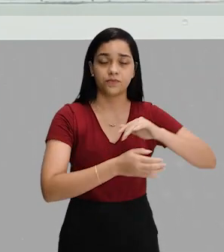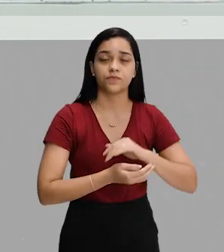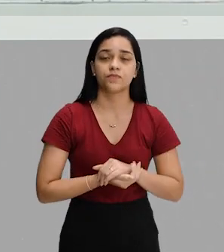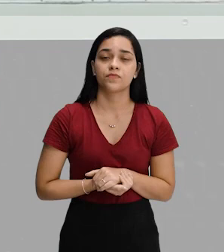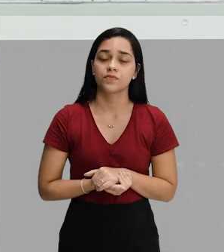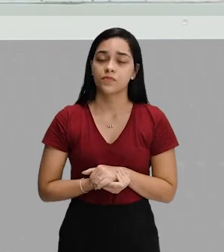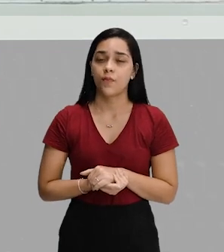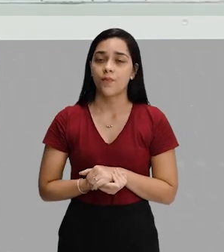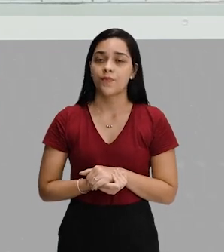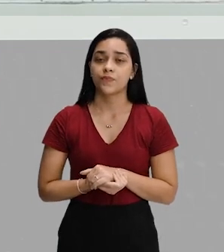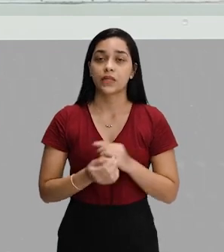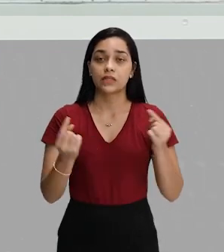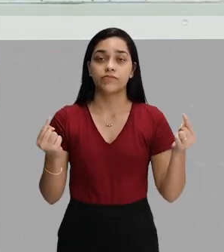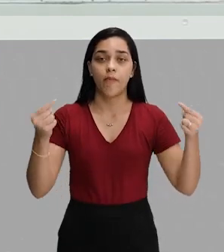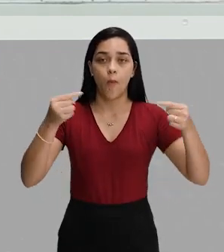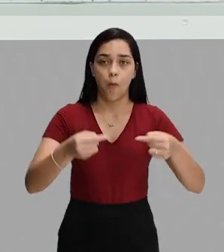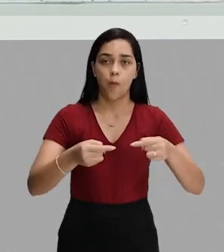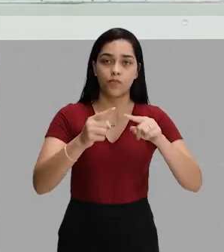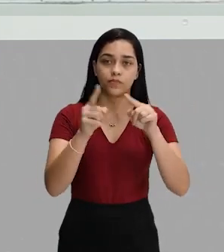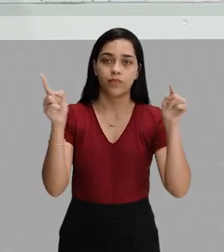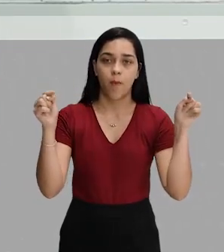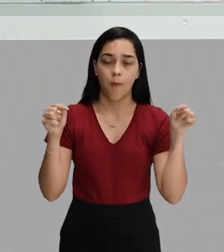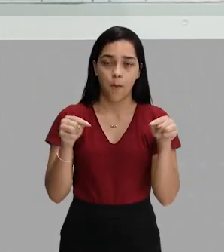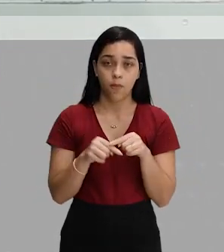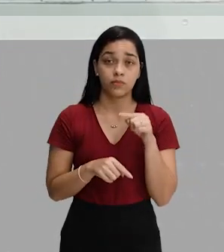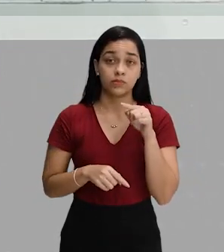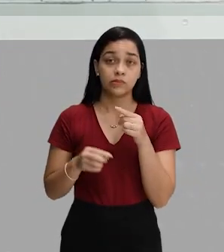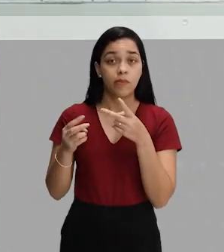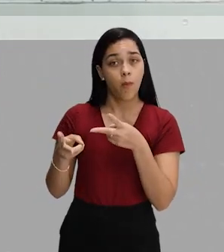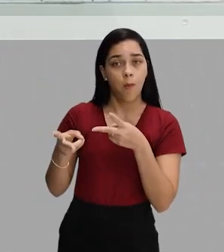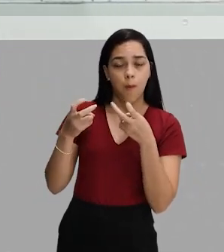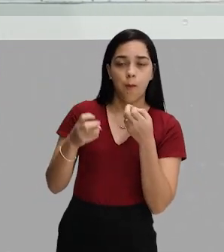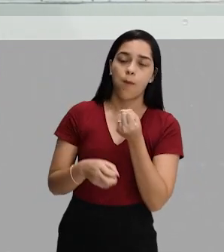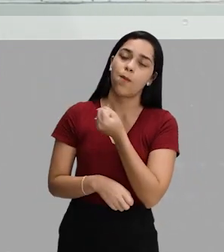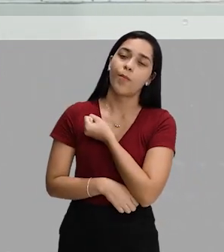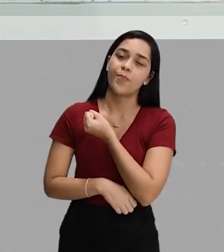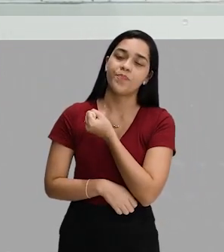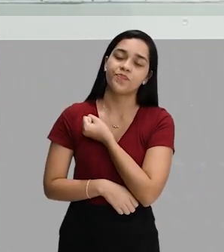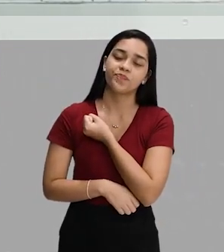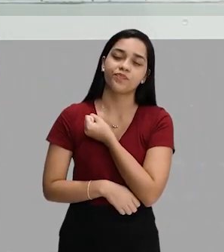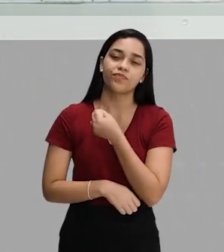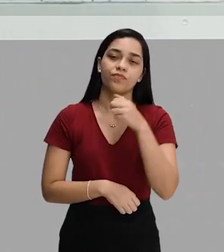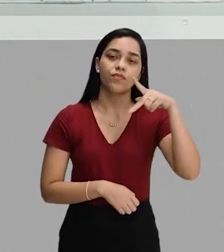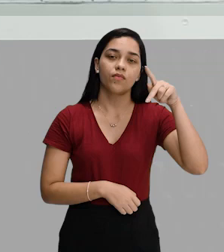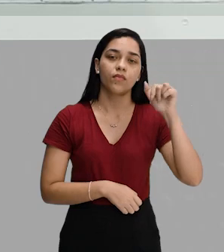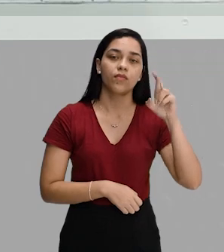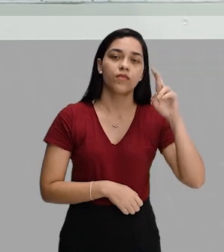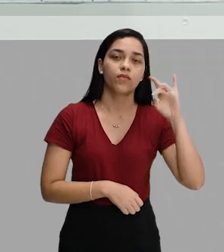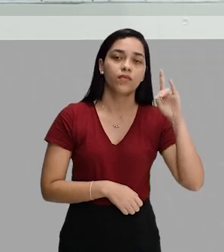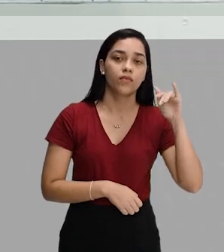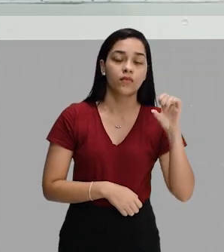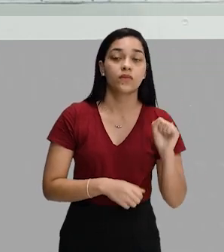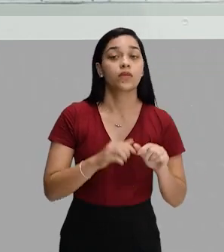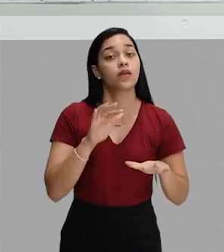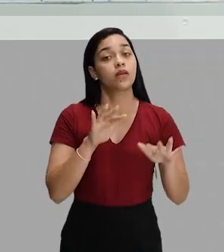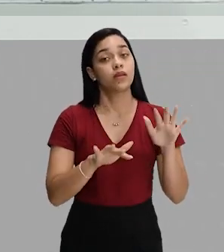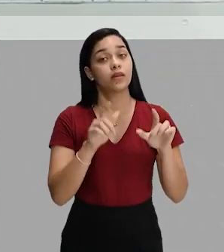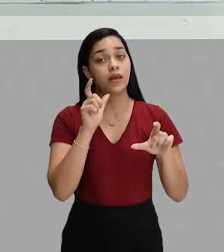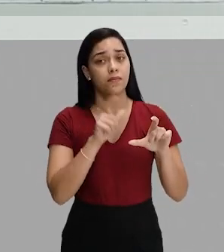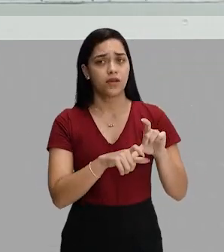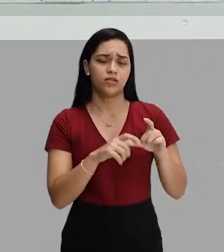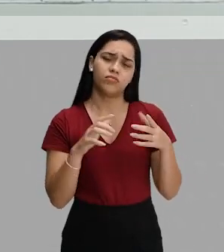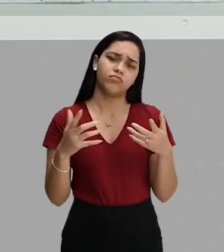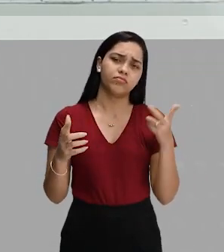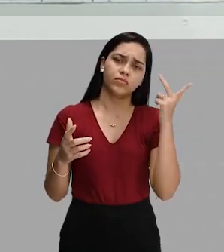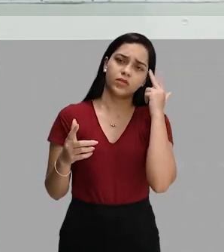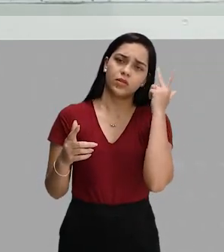que disputam o campeonato. Então, você percebe que o número de partidas depende do número de clubes. Isso é meio que